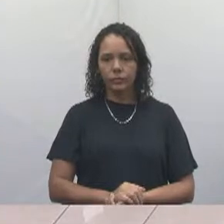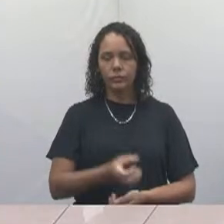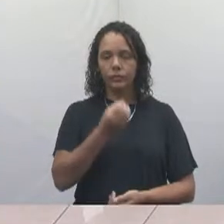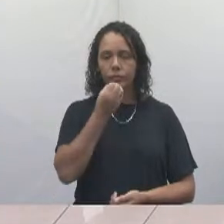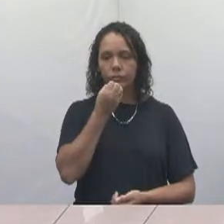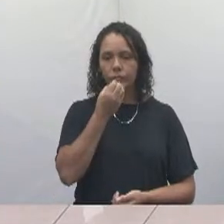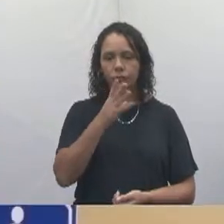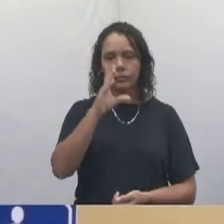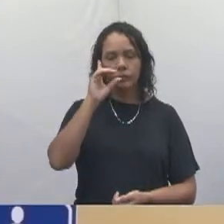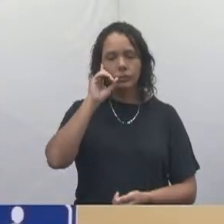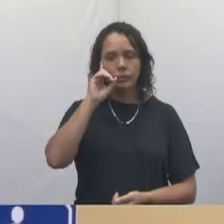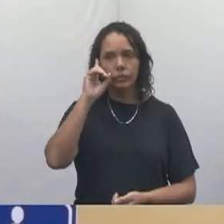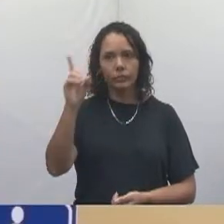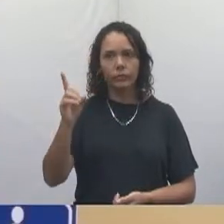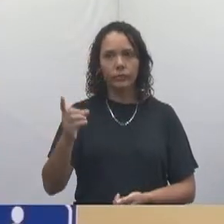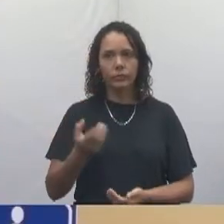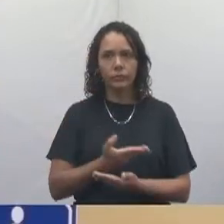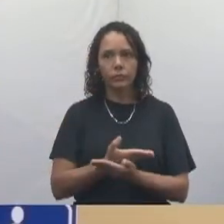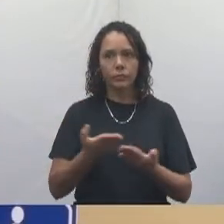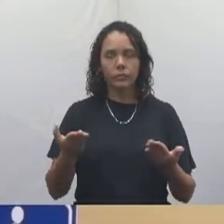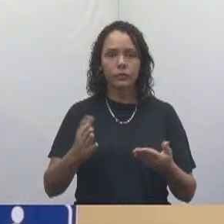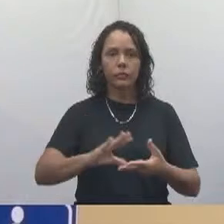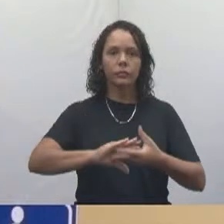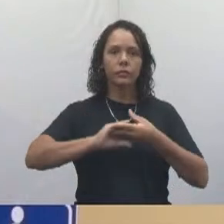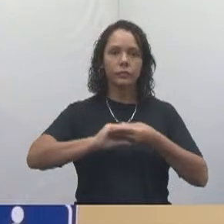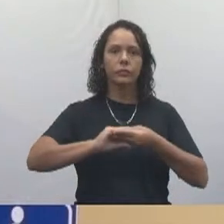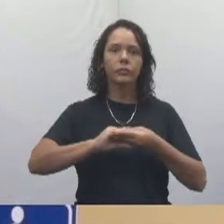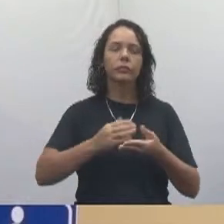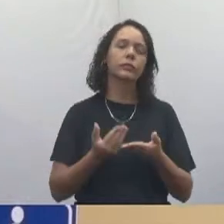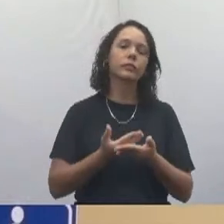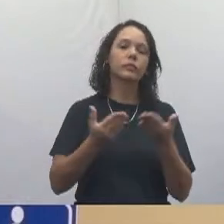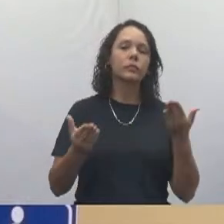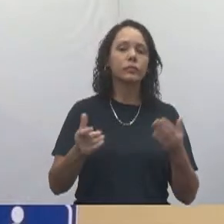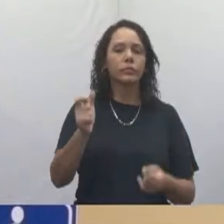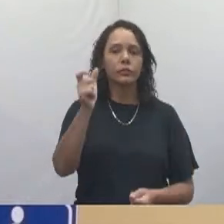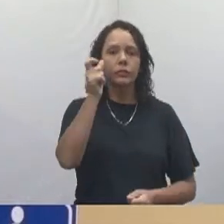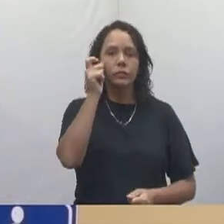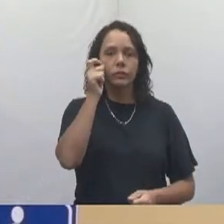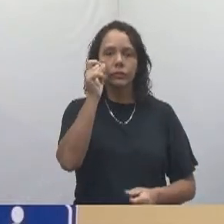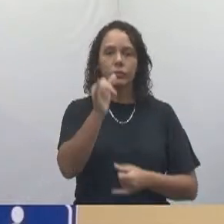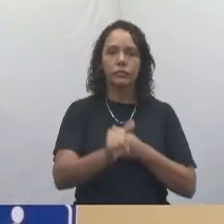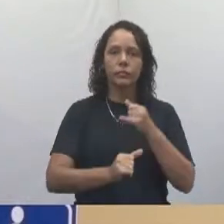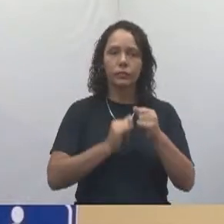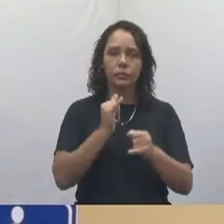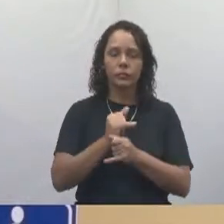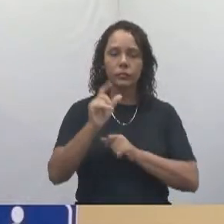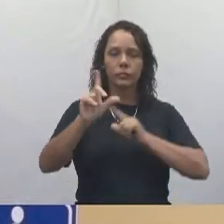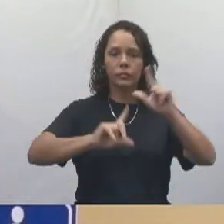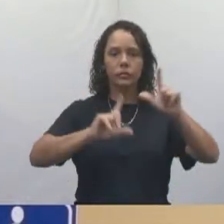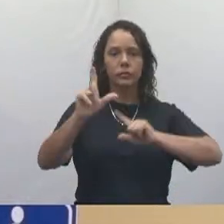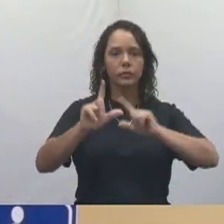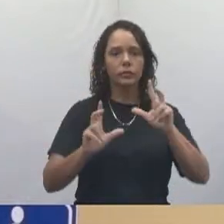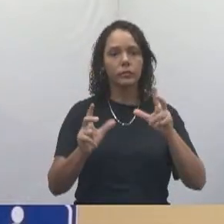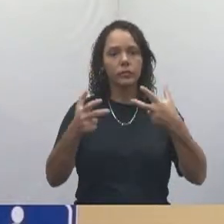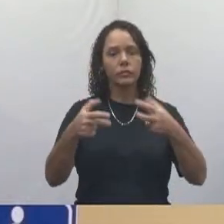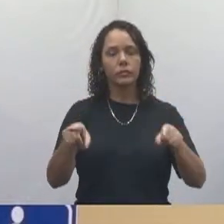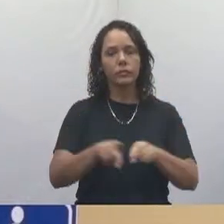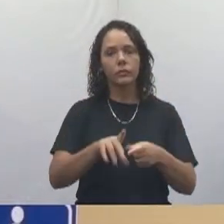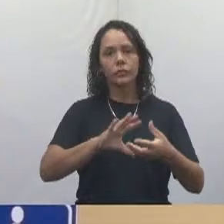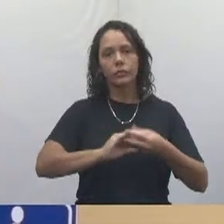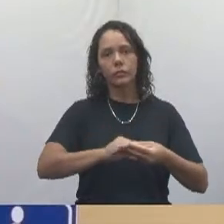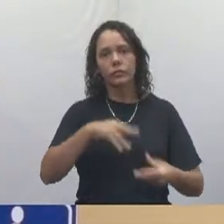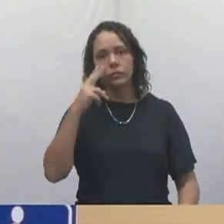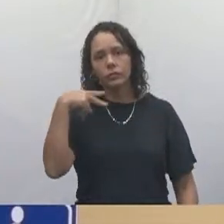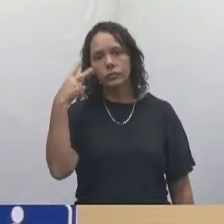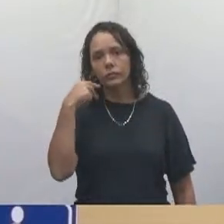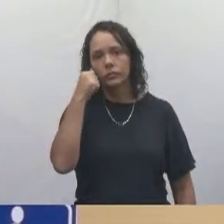Bom dia a todos. Quero aqui cumprimentar você que está nos acompanhando pela internet, pela TV Câmara, cumprimentar os vereadores e